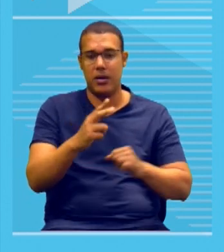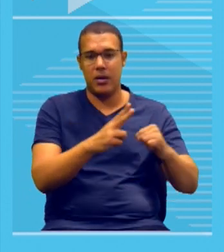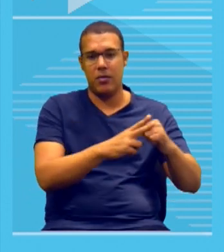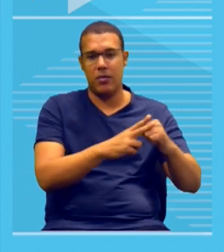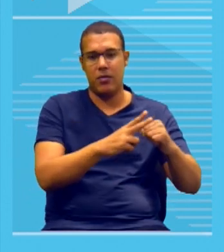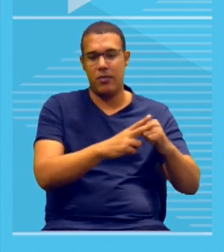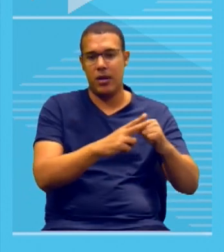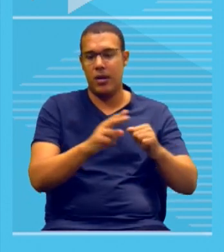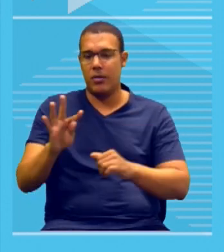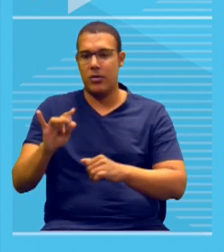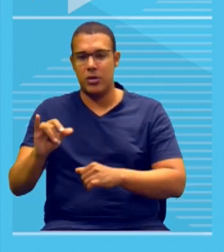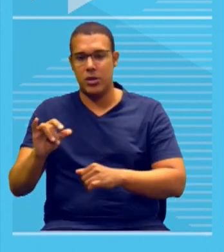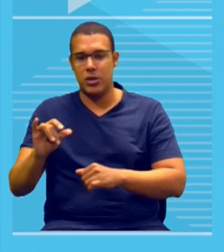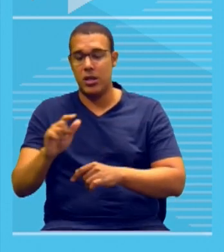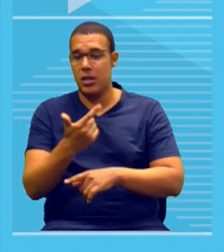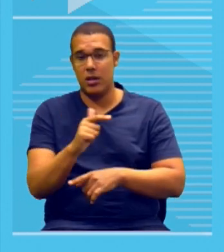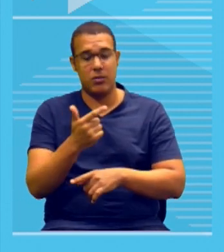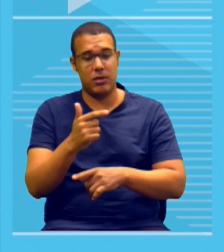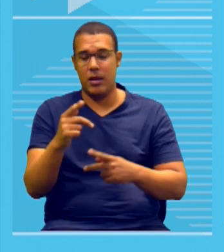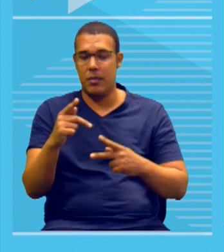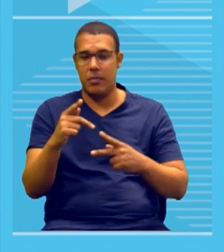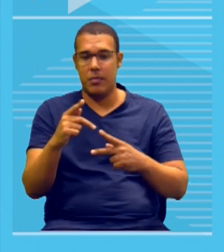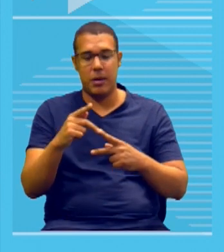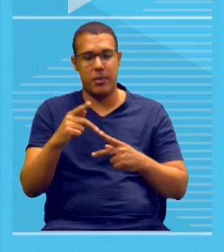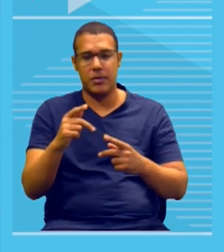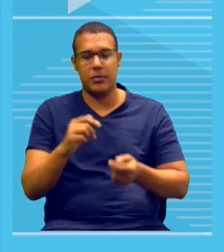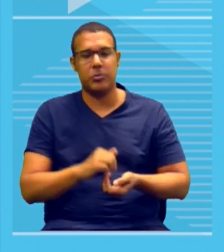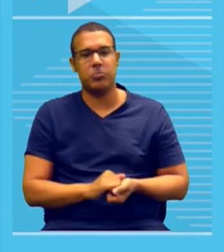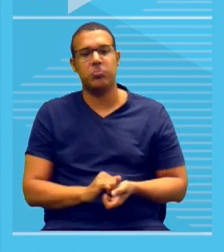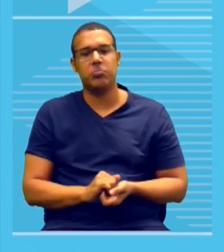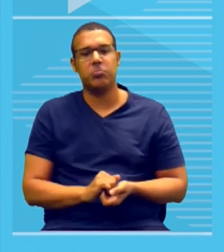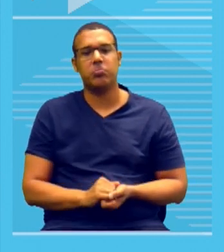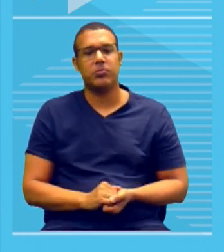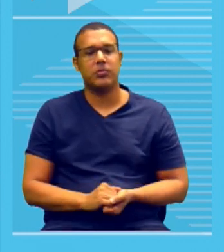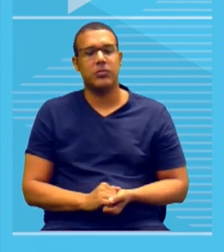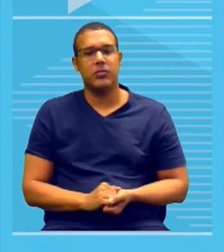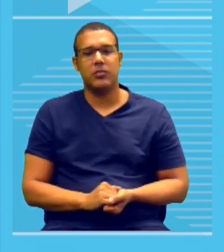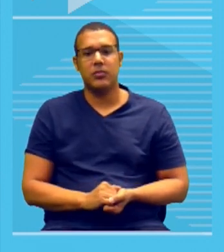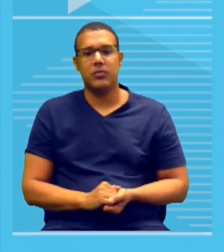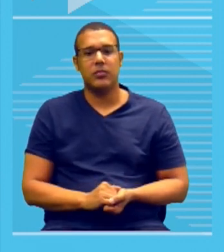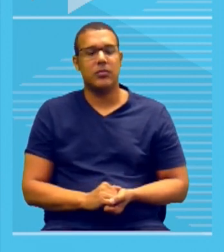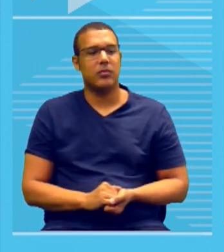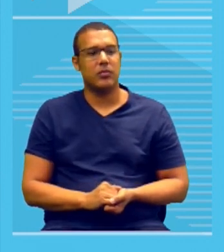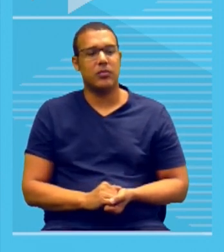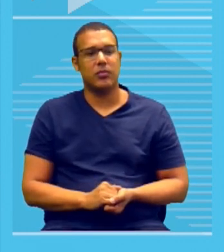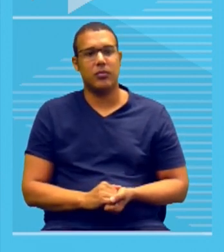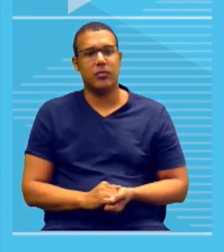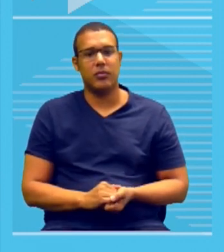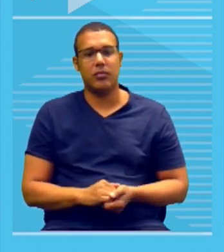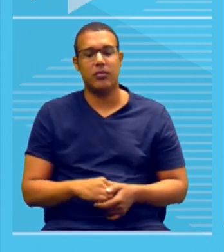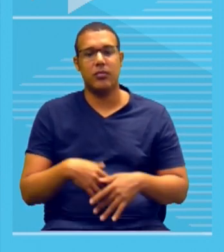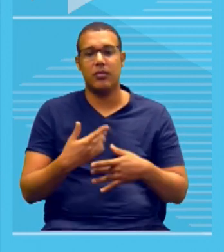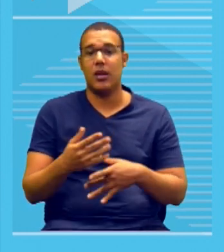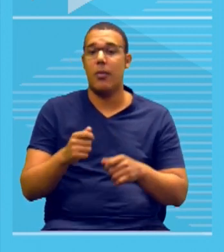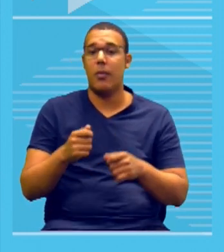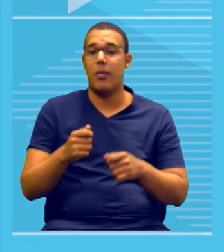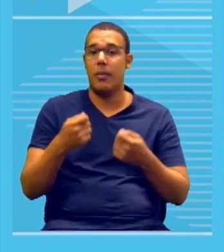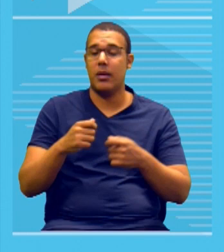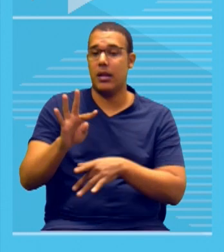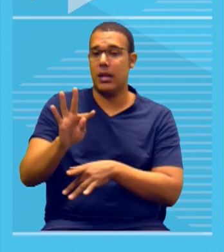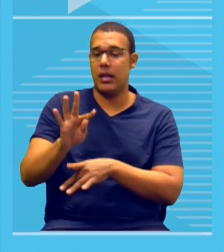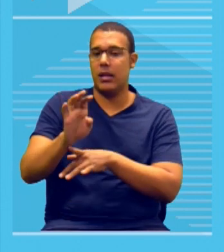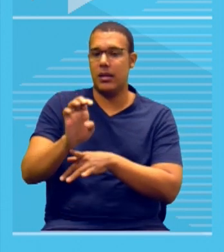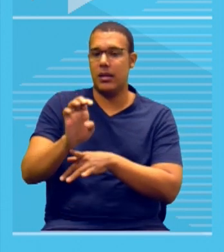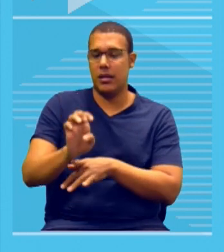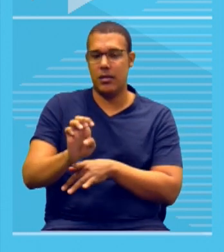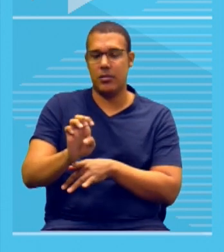verbo e o ti então se não tem preposição o Tite vai ser escrito aí é o tipo com a letra e